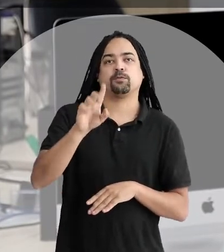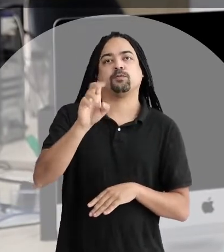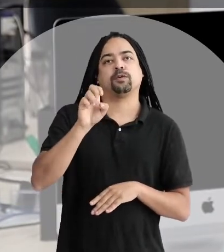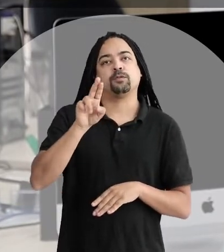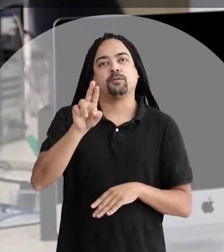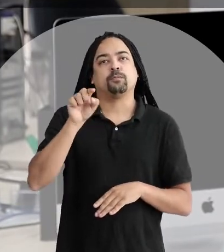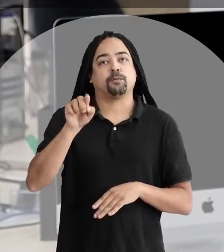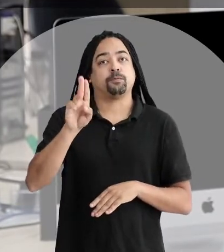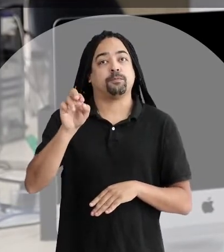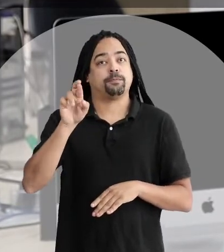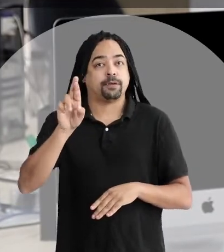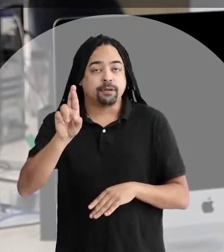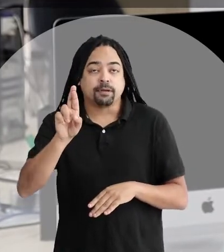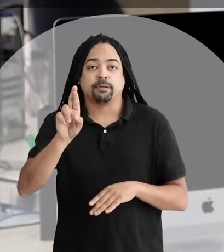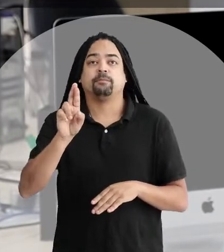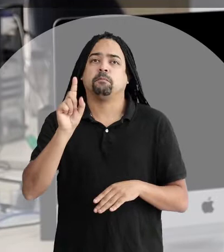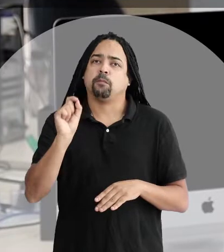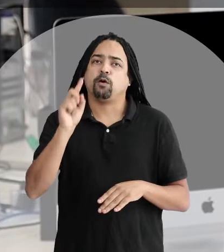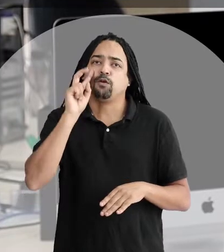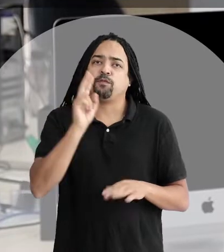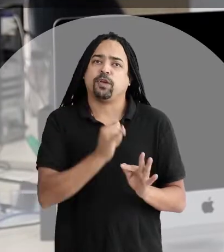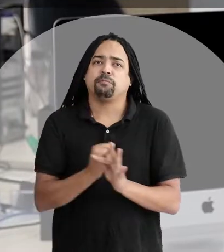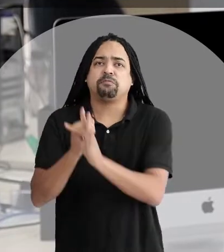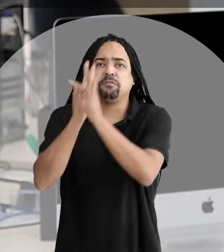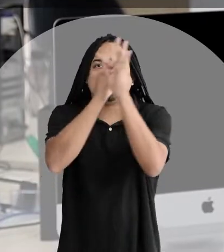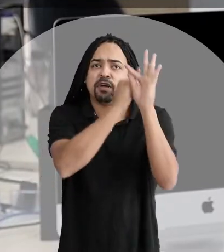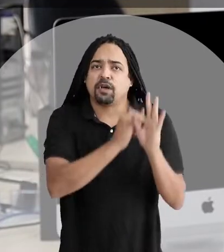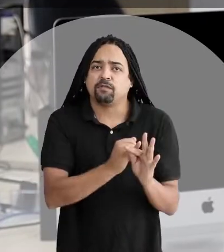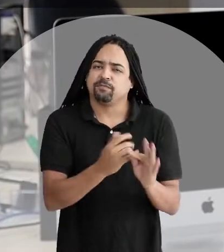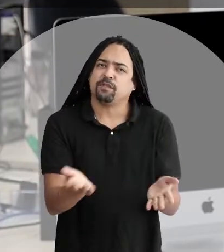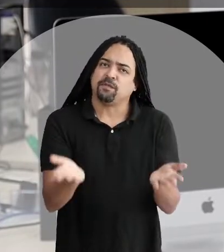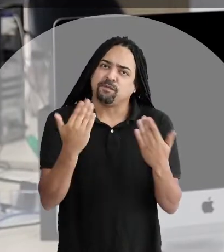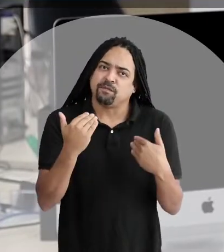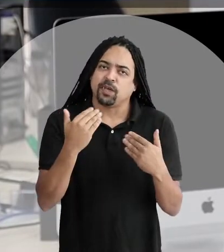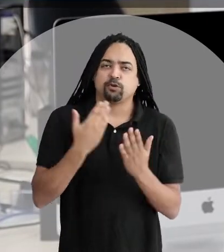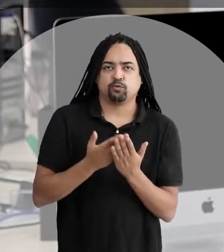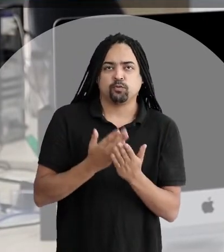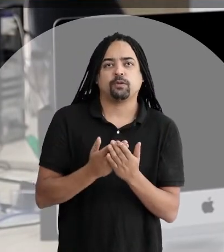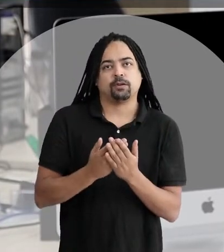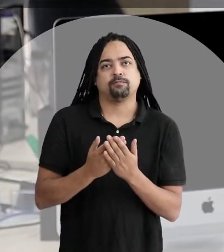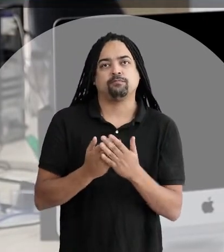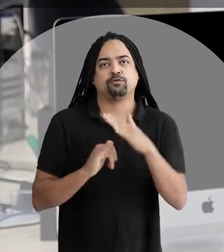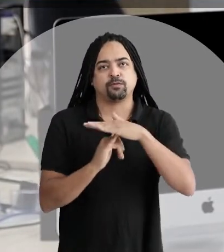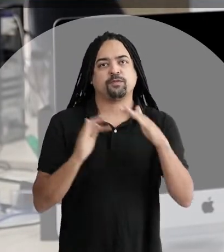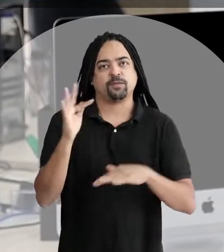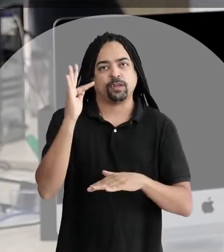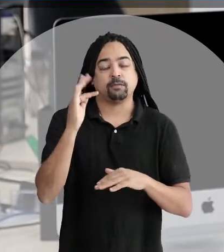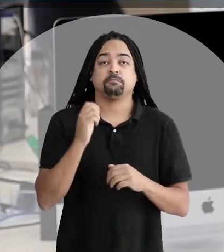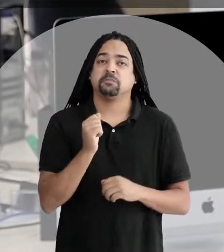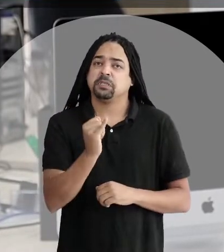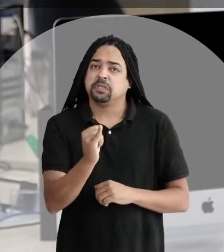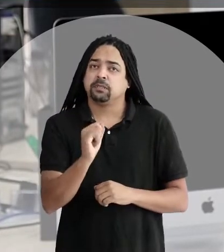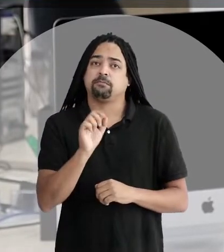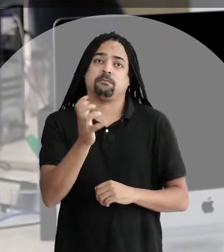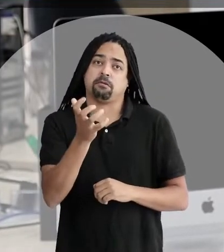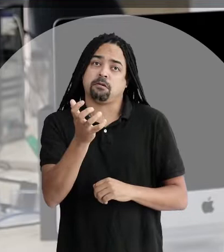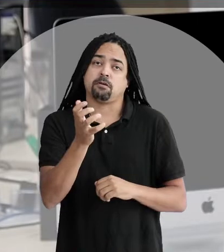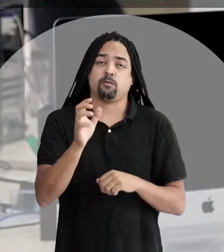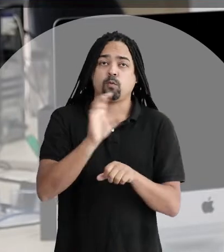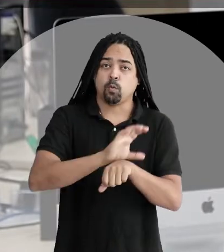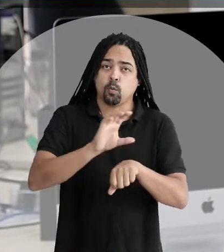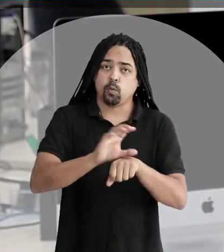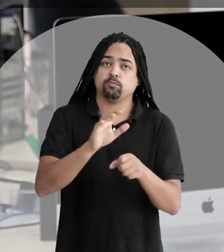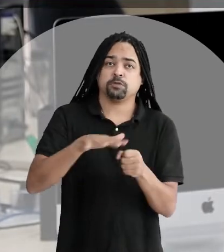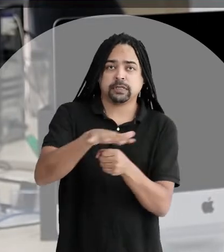br e conferir os nossos cursos e os nossos campos vencer federal agora se o que você quer são cursos de extensão os